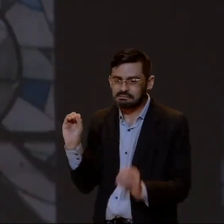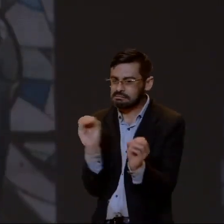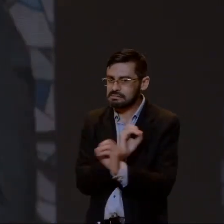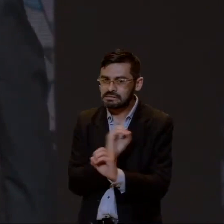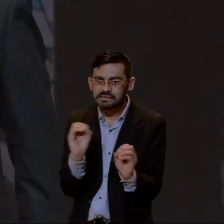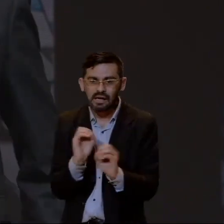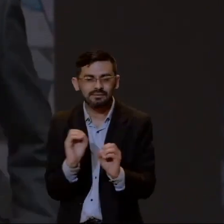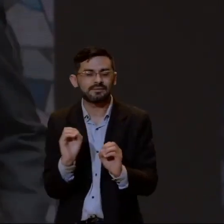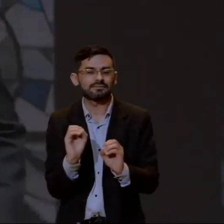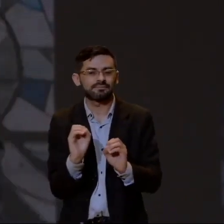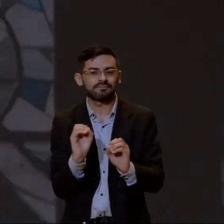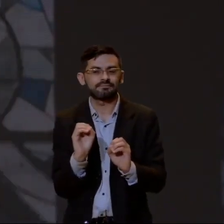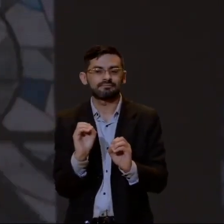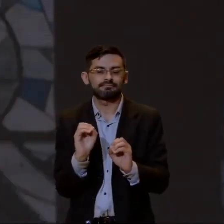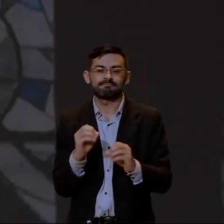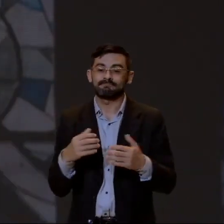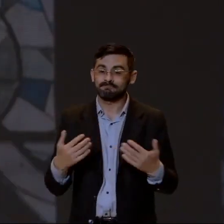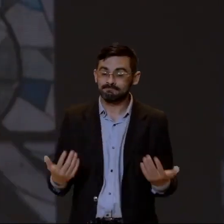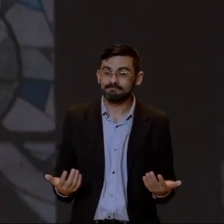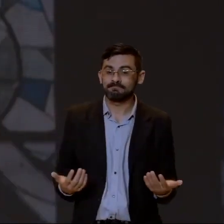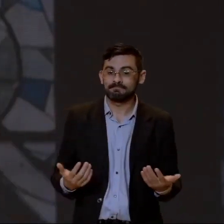todo louvor e toda honra.